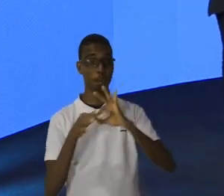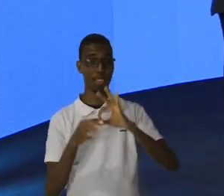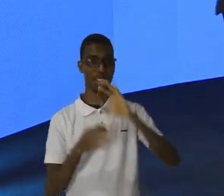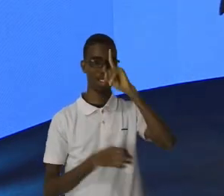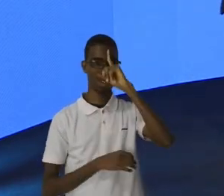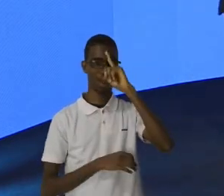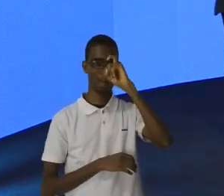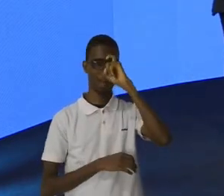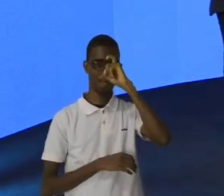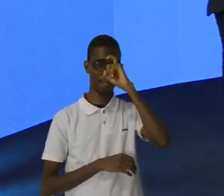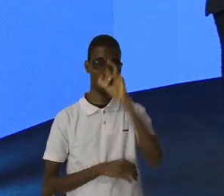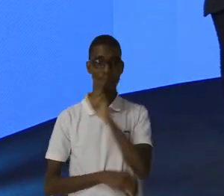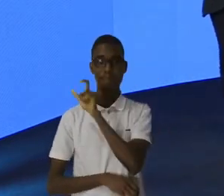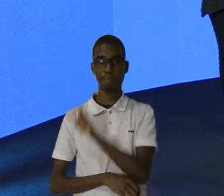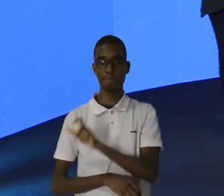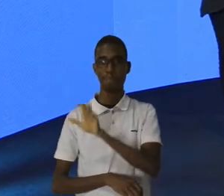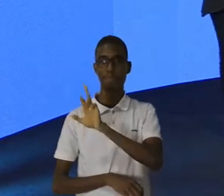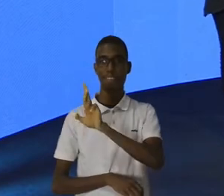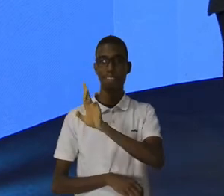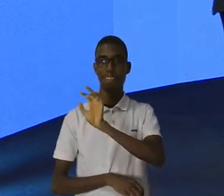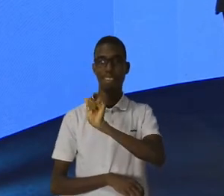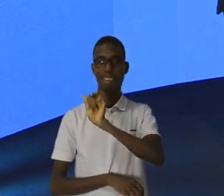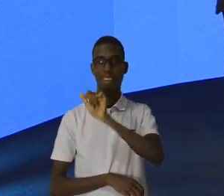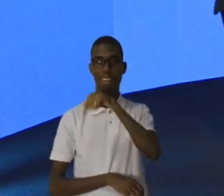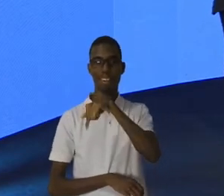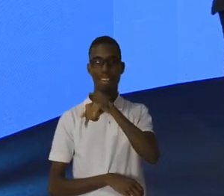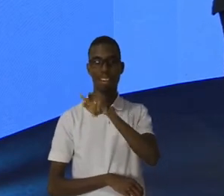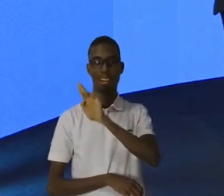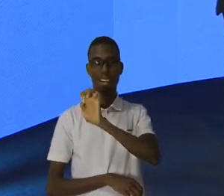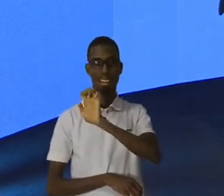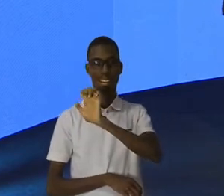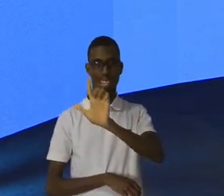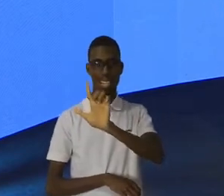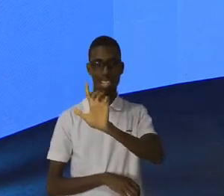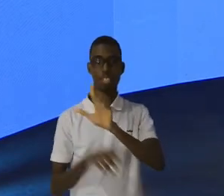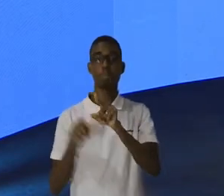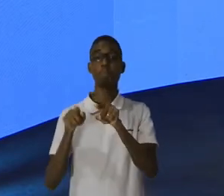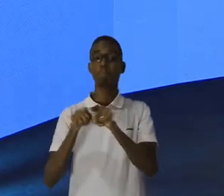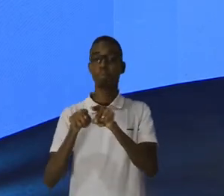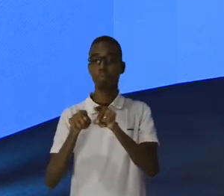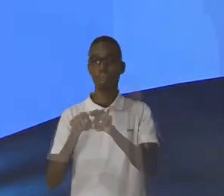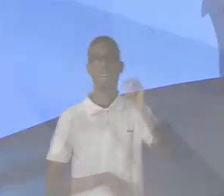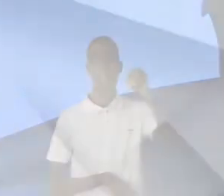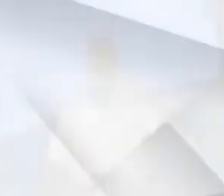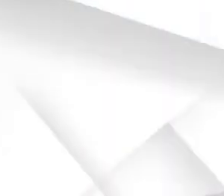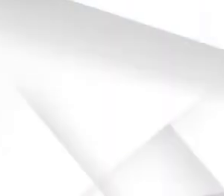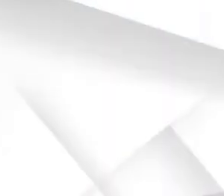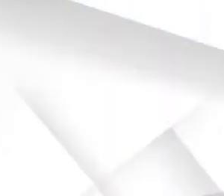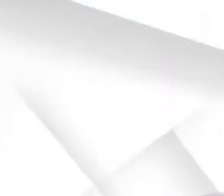Raquel Schlindowein Zanini, e a mediação será feita por Jamir Sardar Júnior.